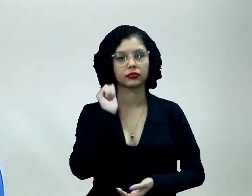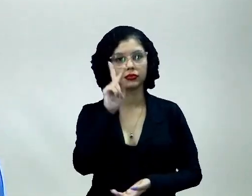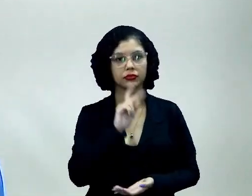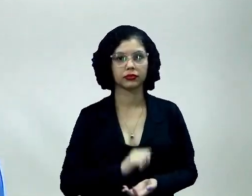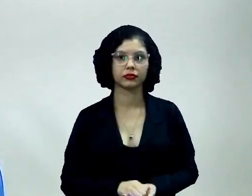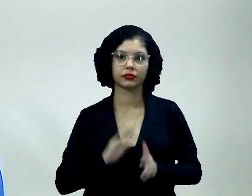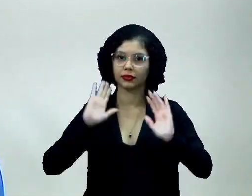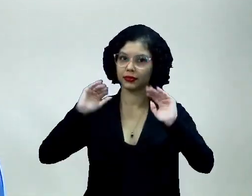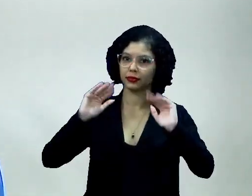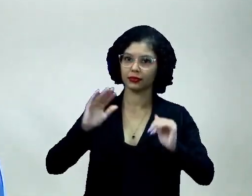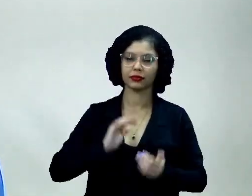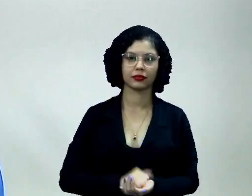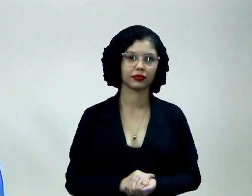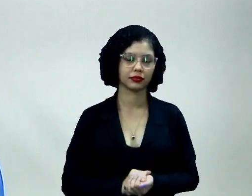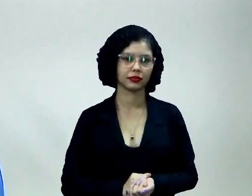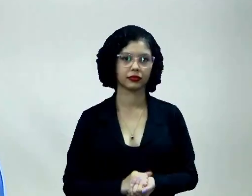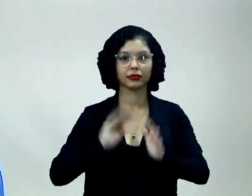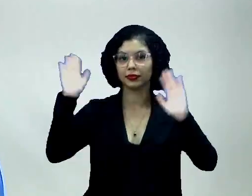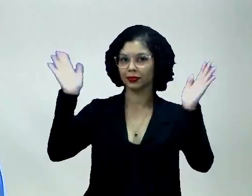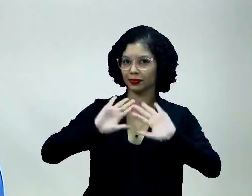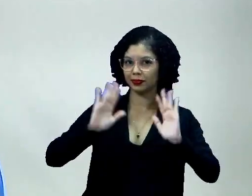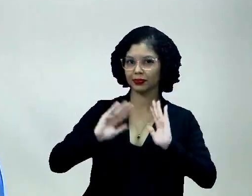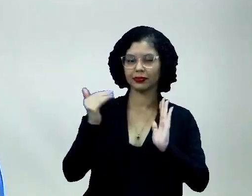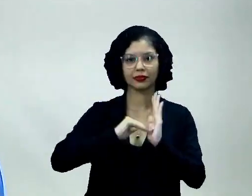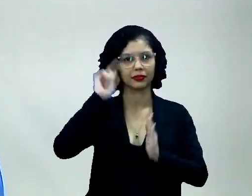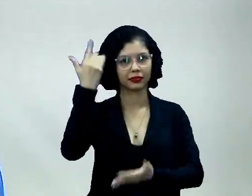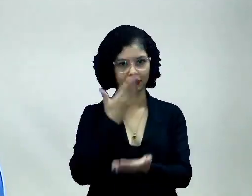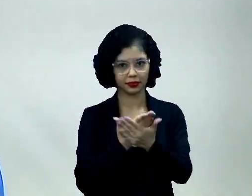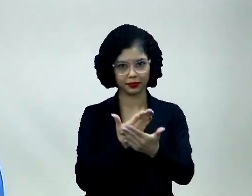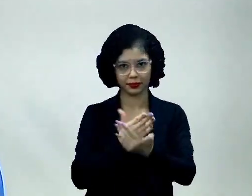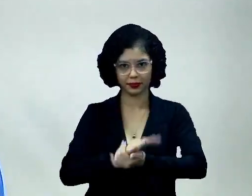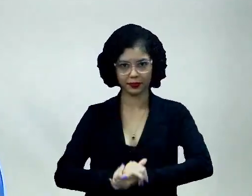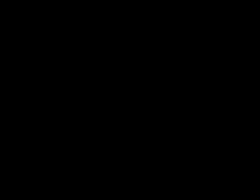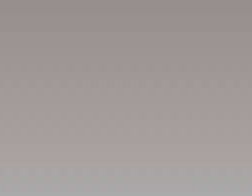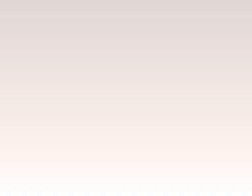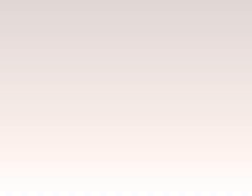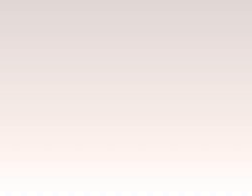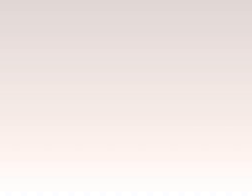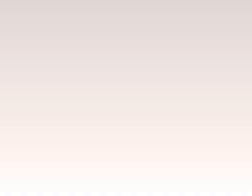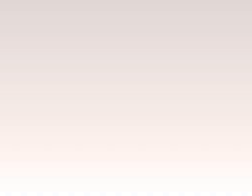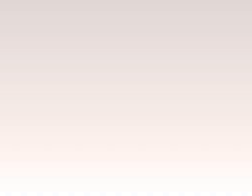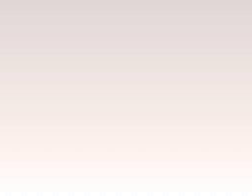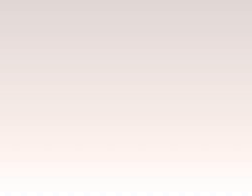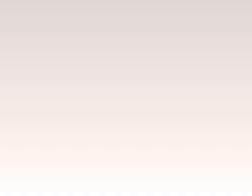ok? Bye bye, see you next class. Tchau, tchau, até a próxima aula.